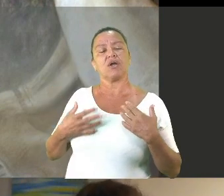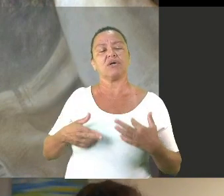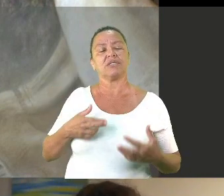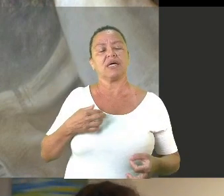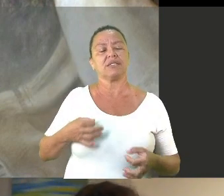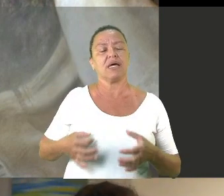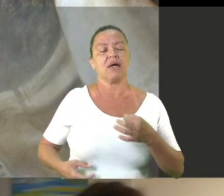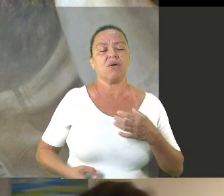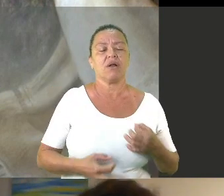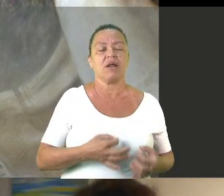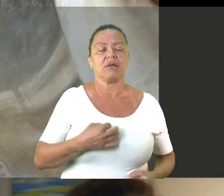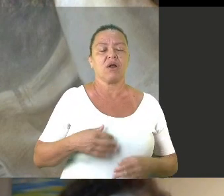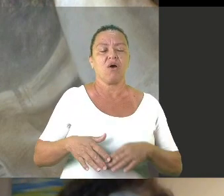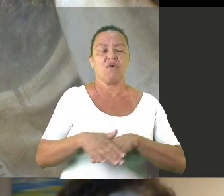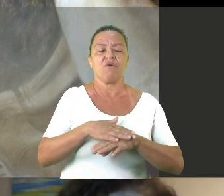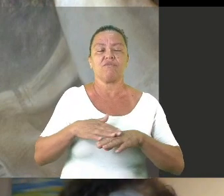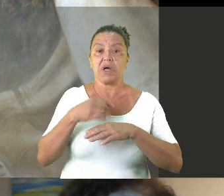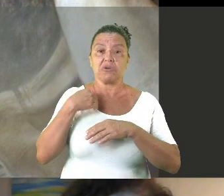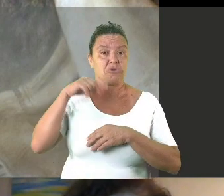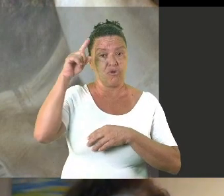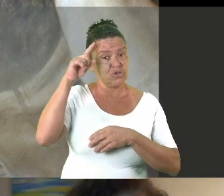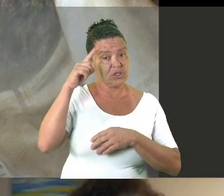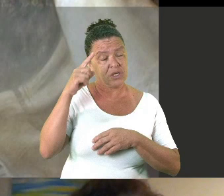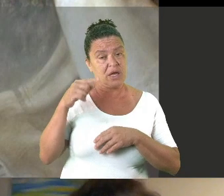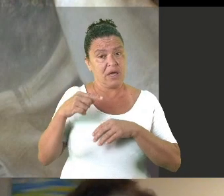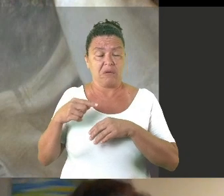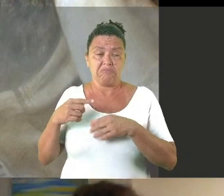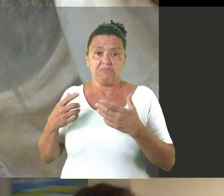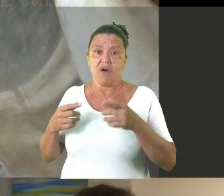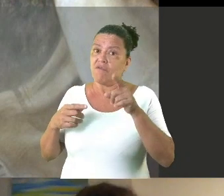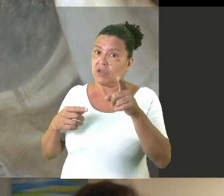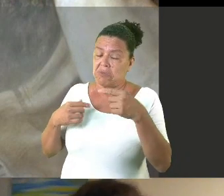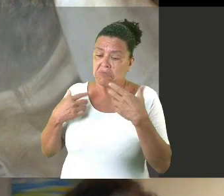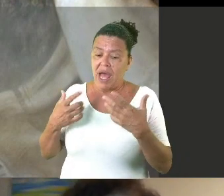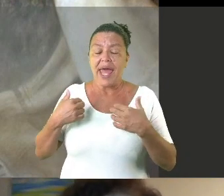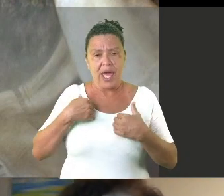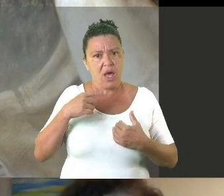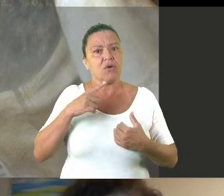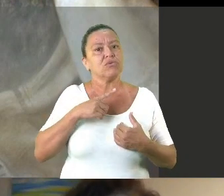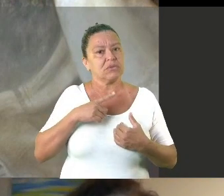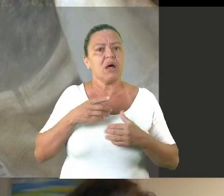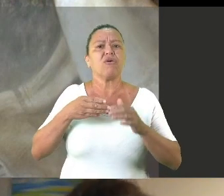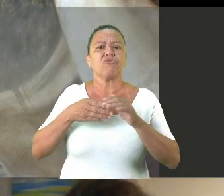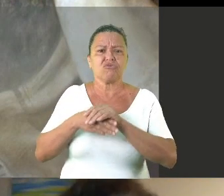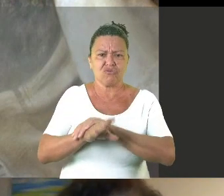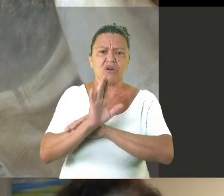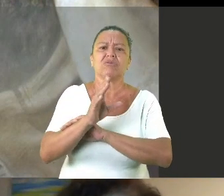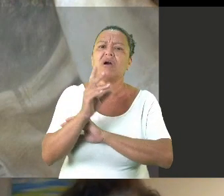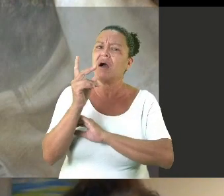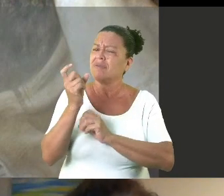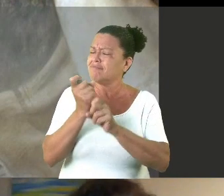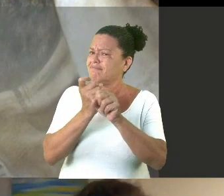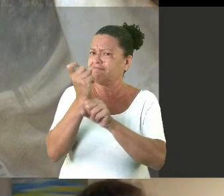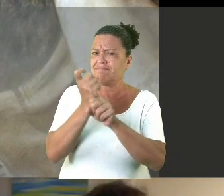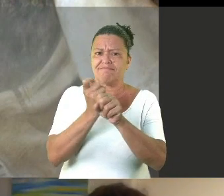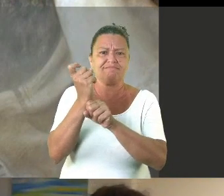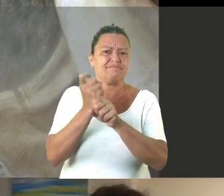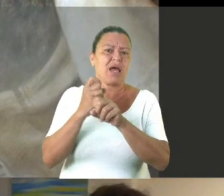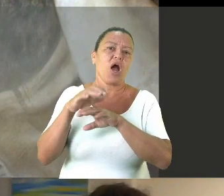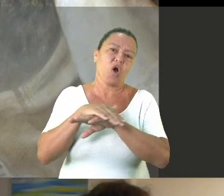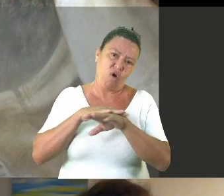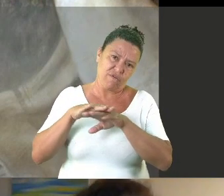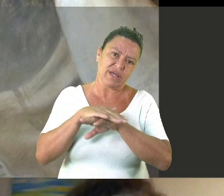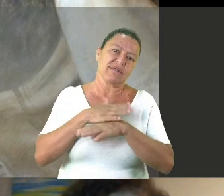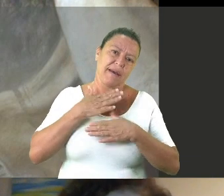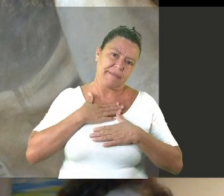células. Eu não sei quanto a vocês, mas eu tenho um hábito já há muitos anos de